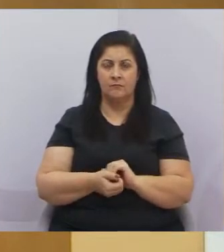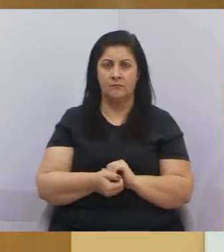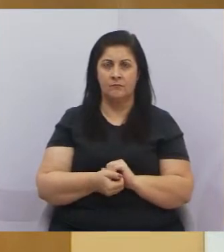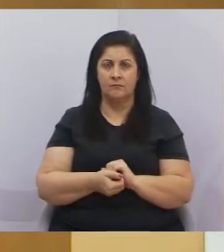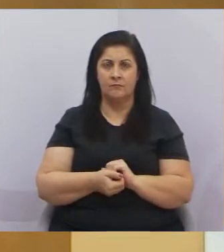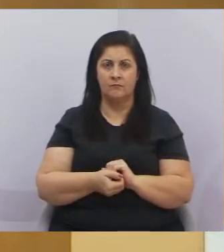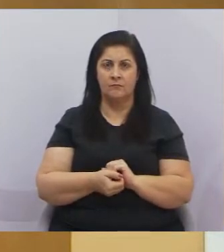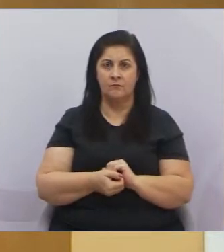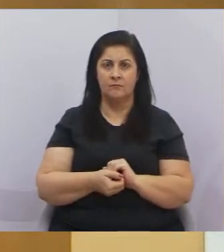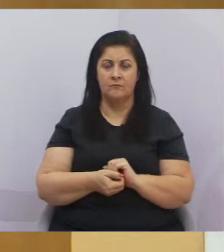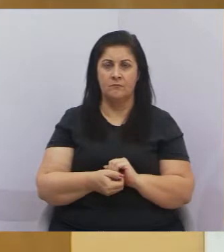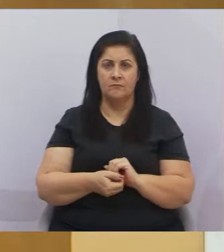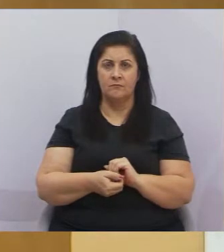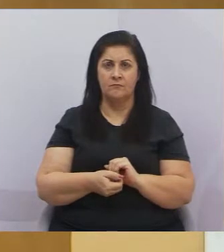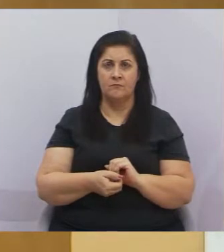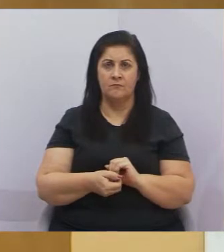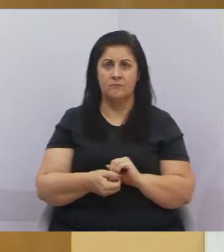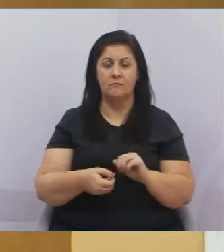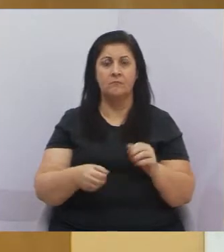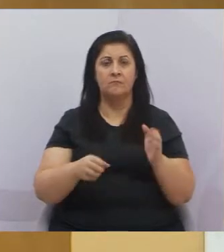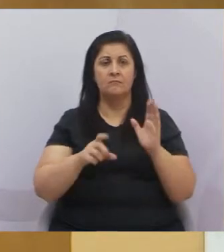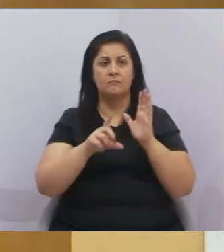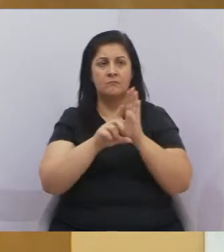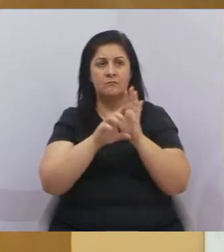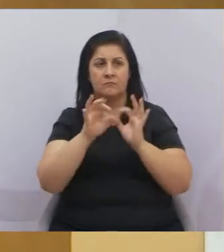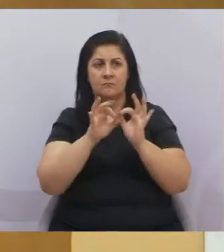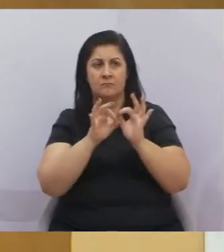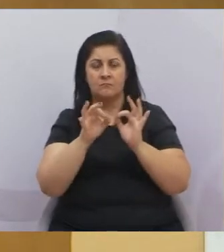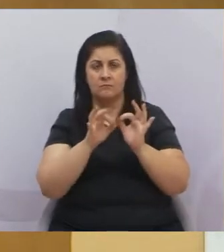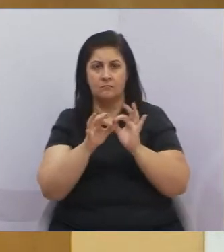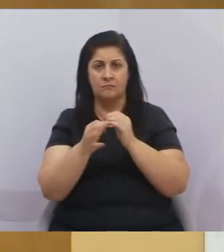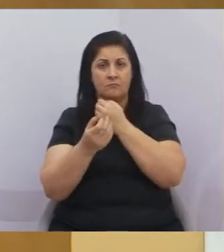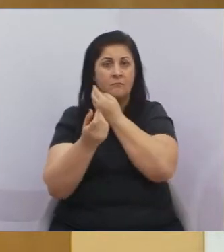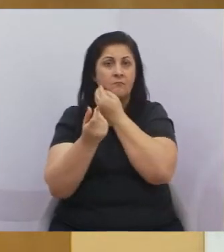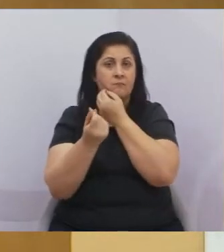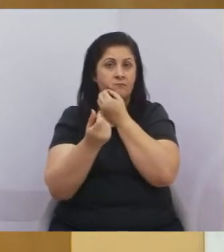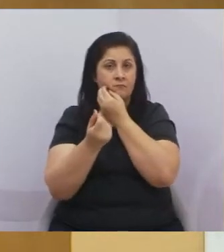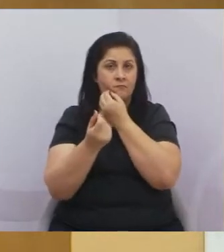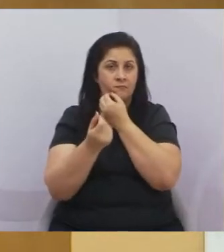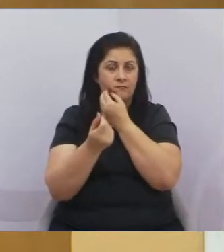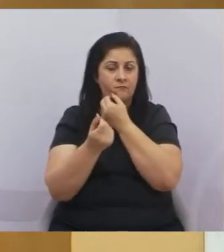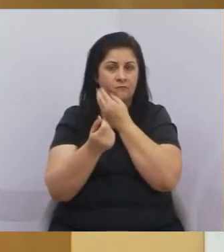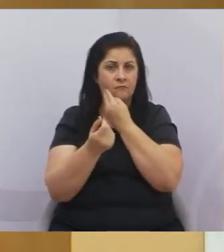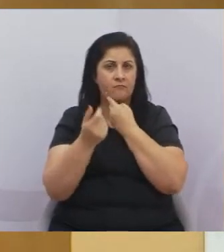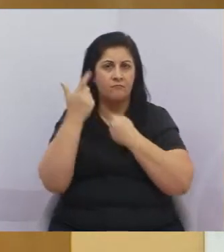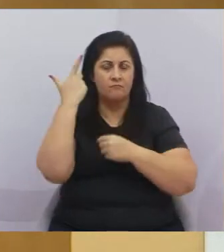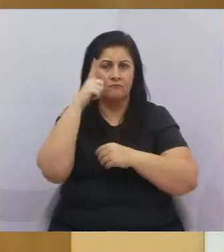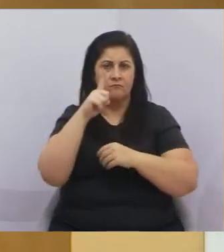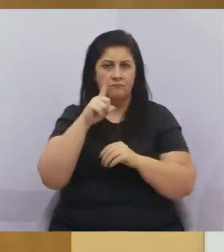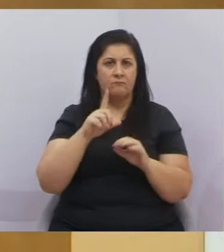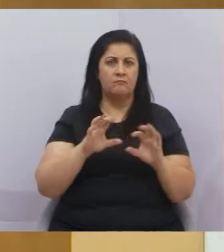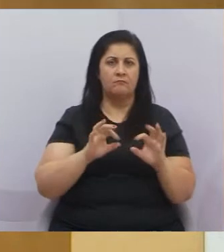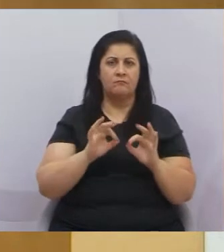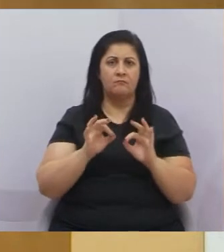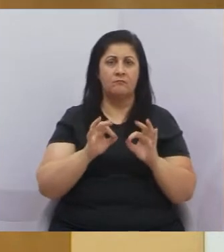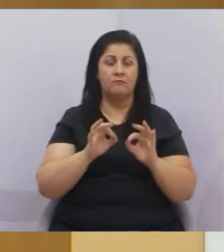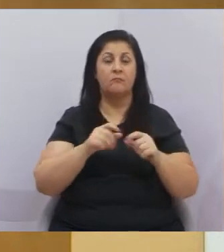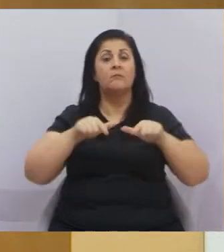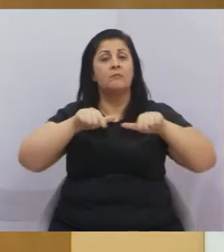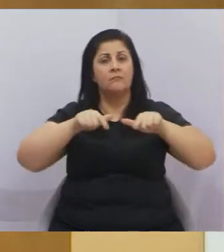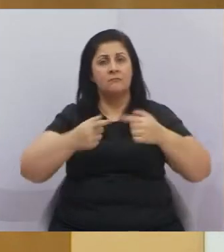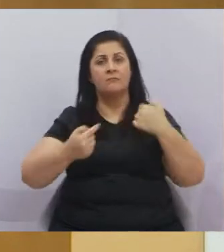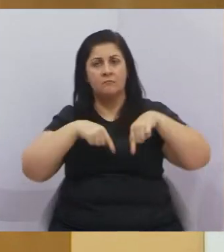Uma das inovações da lei é a destinação preferencial de recursos para ações afirmativas de enfrentamento ao